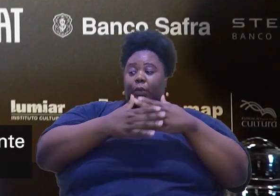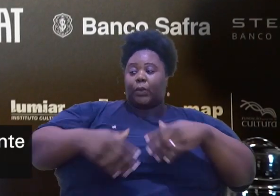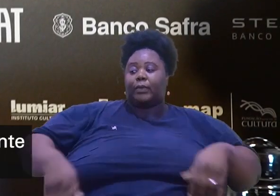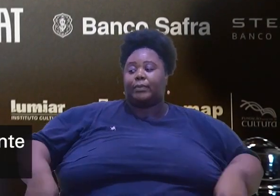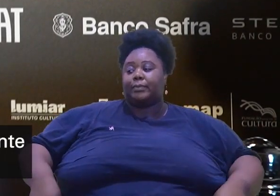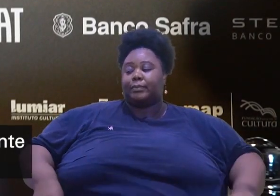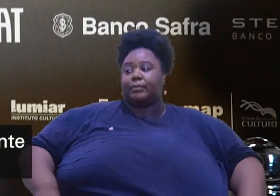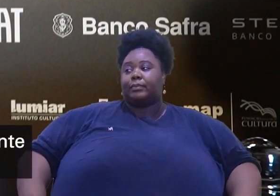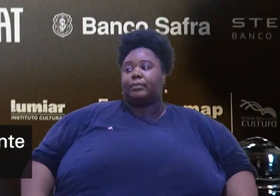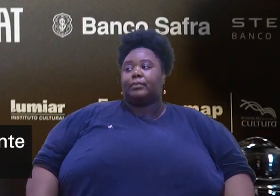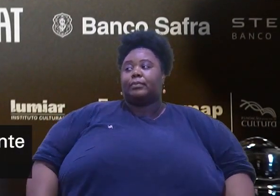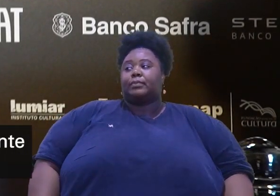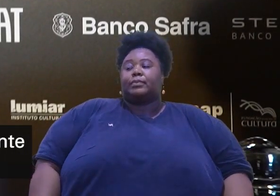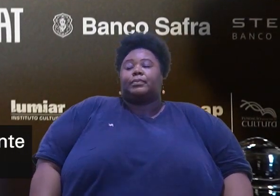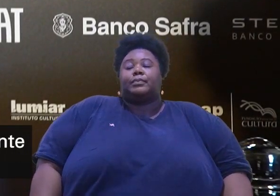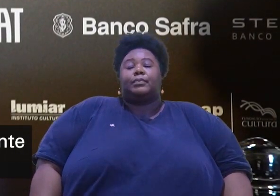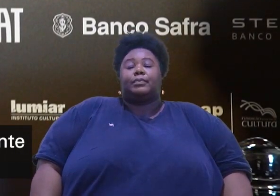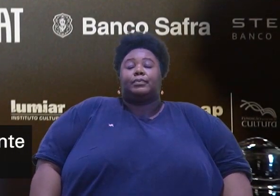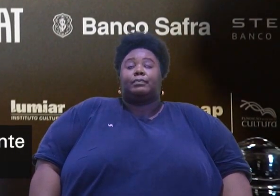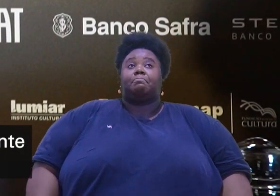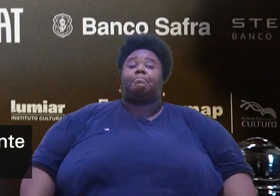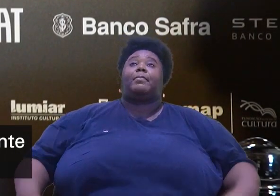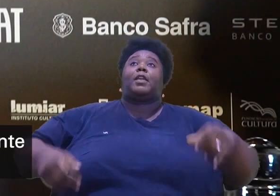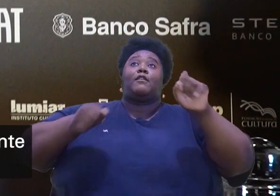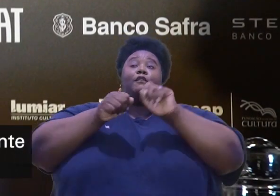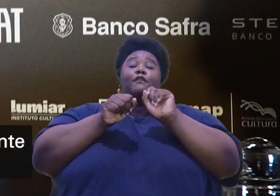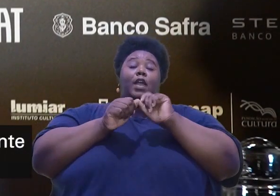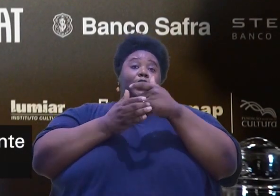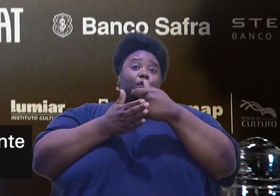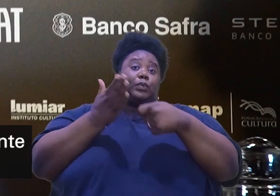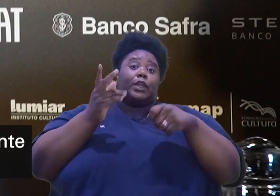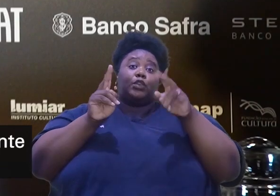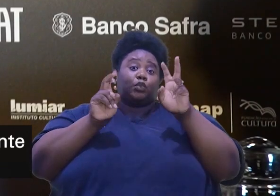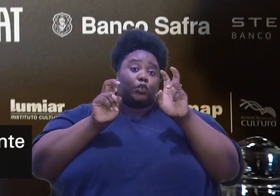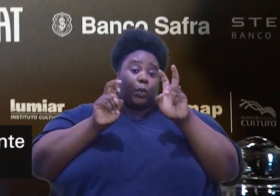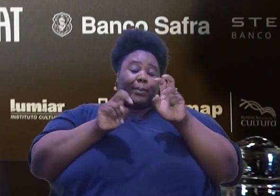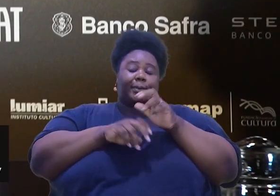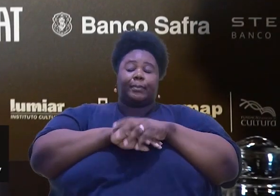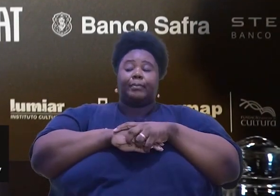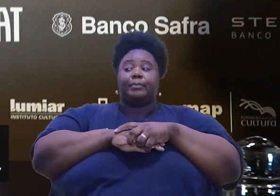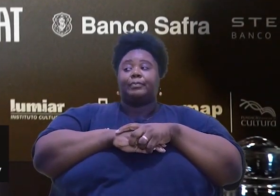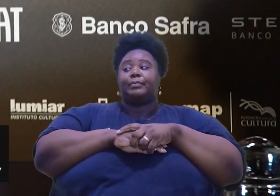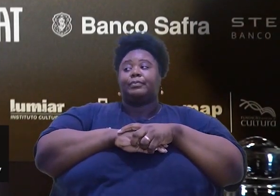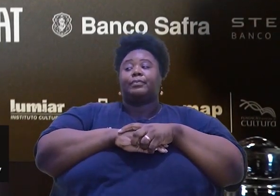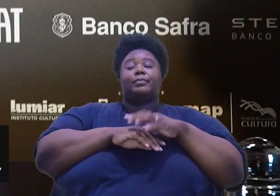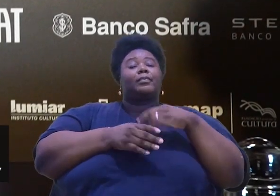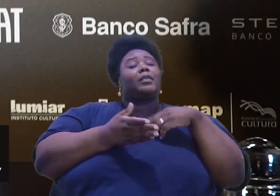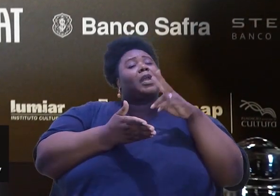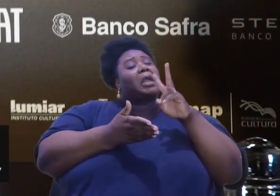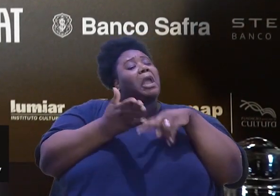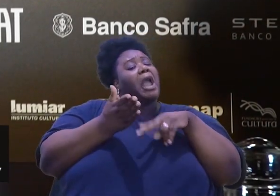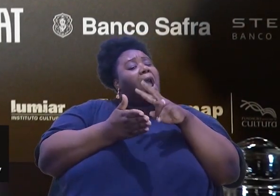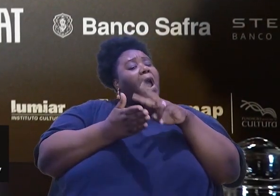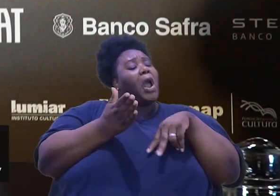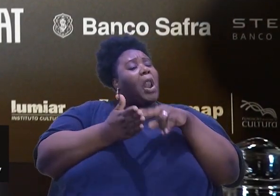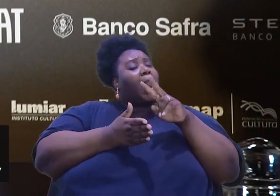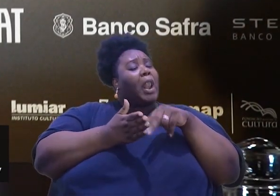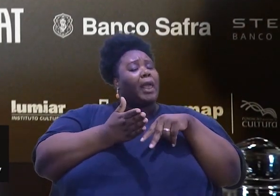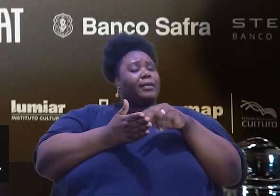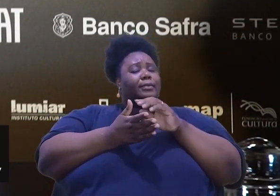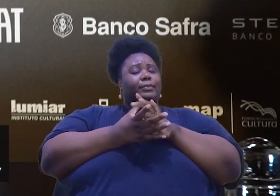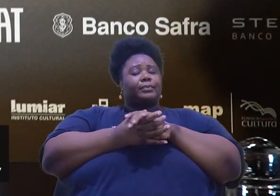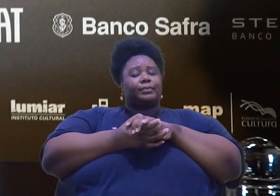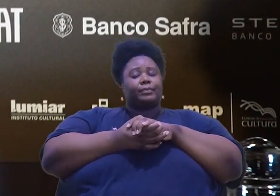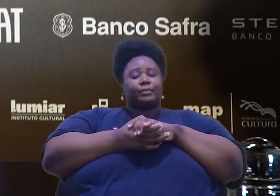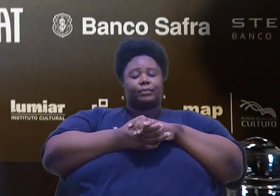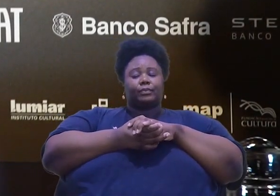Beto faz uma crônica muito interessante sobre o Barão do Rio Branco. Eu li aquilo, eu já até falei com ele, de